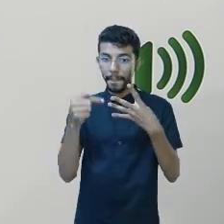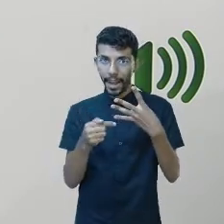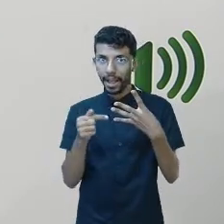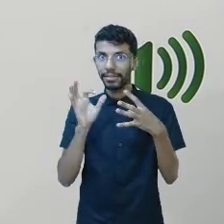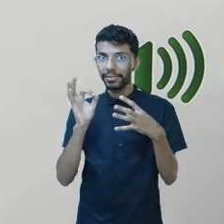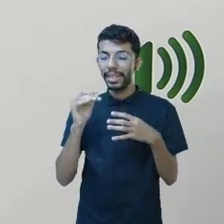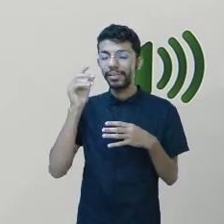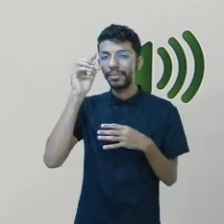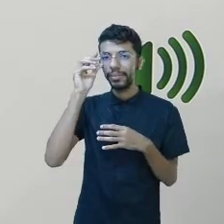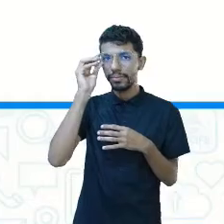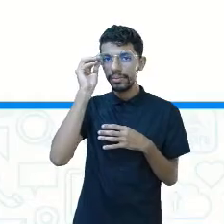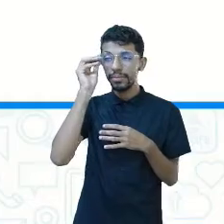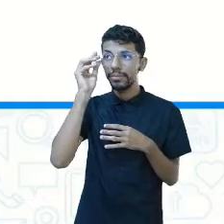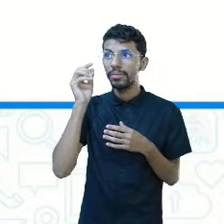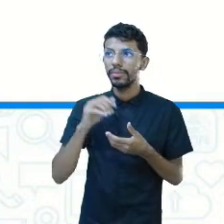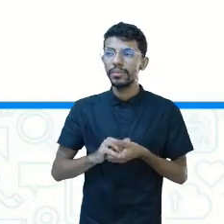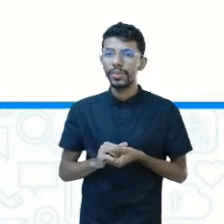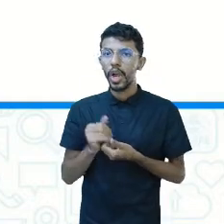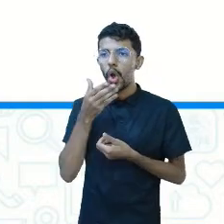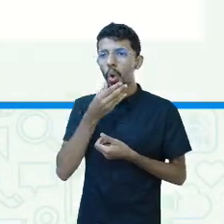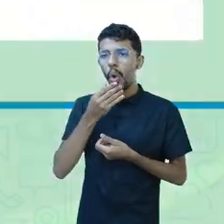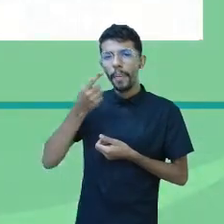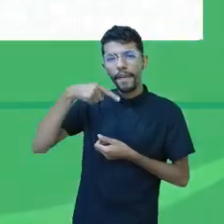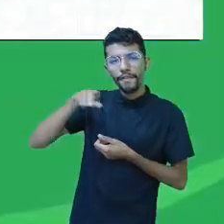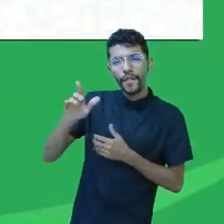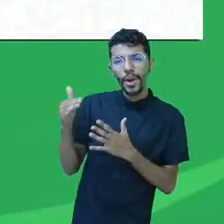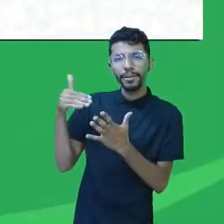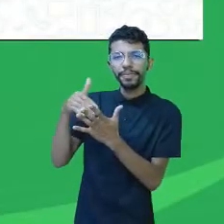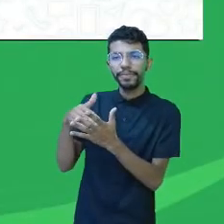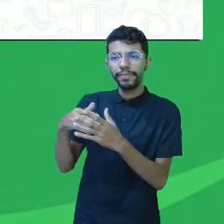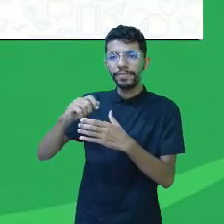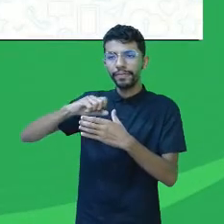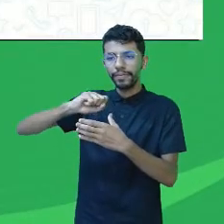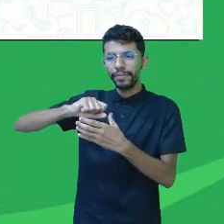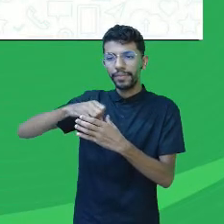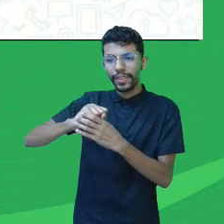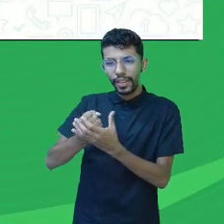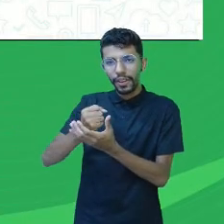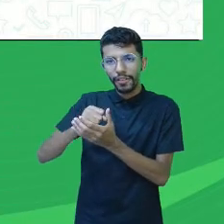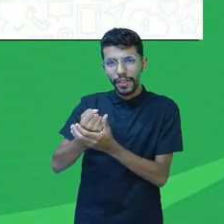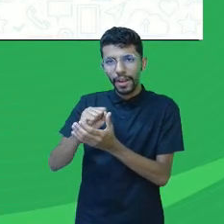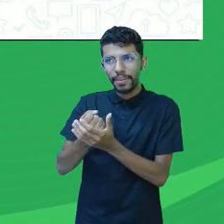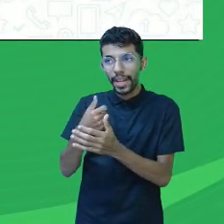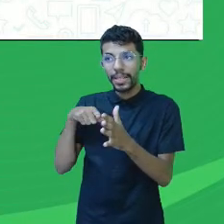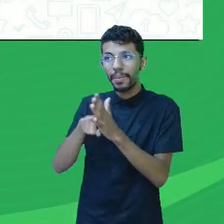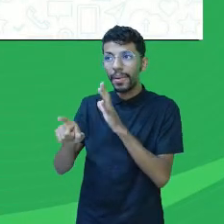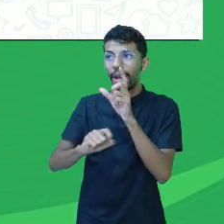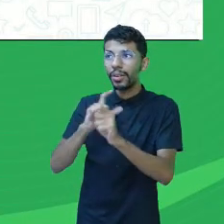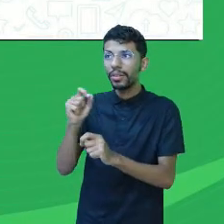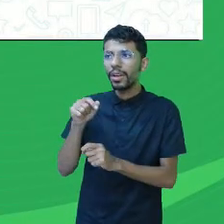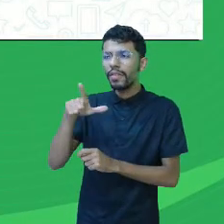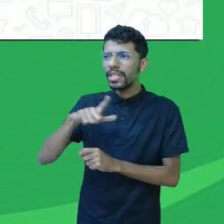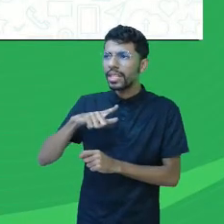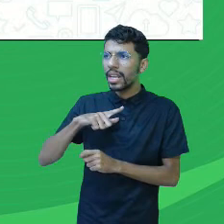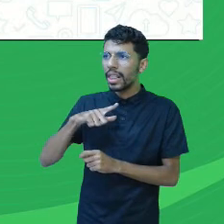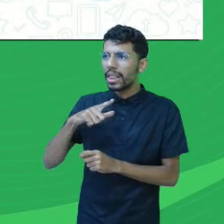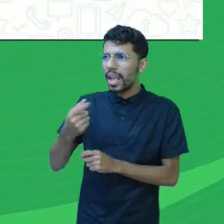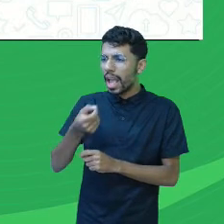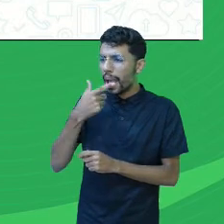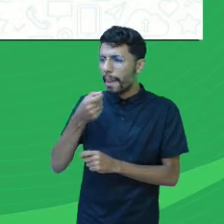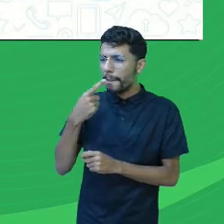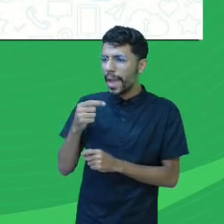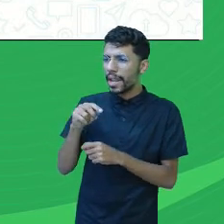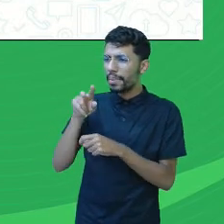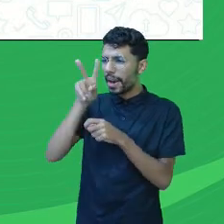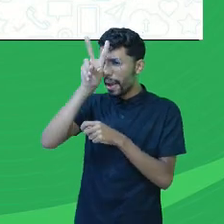tá certo? Um homem foi até a farmácia e perguntou: Você tem remédio para barata? O